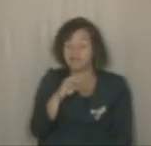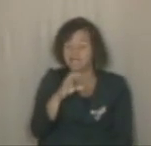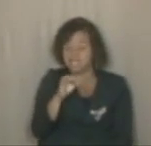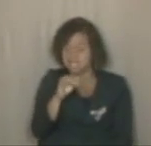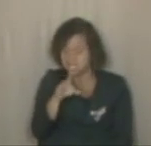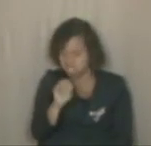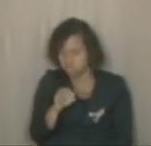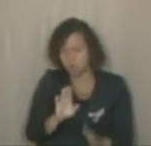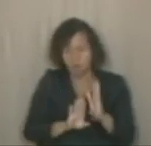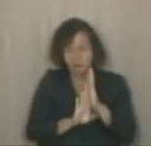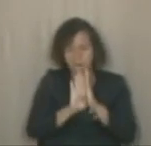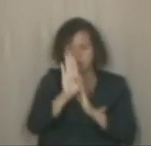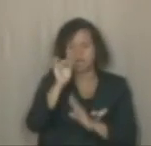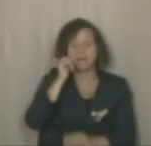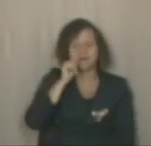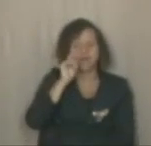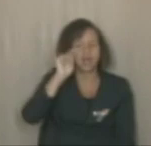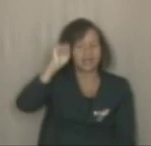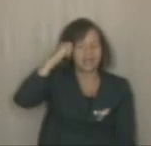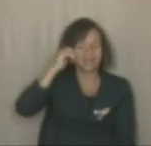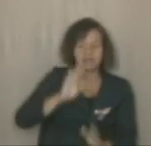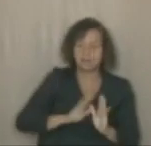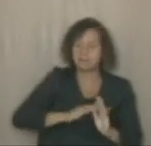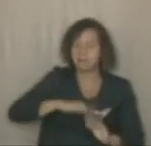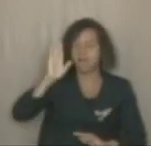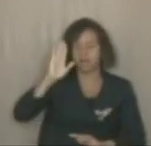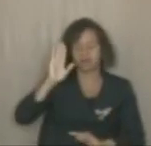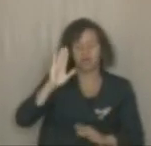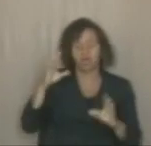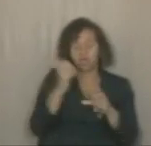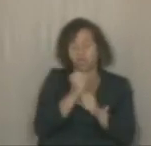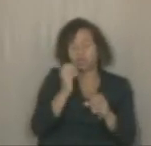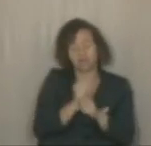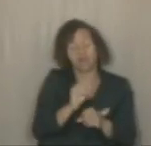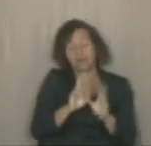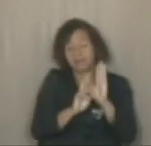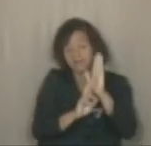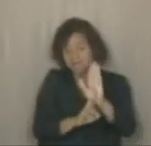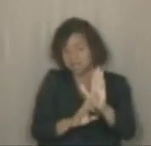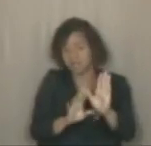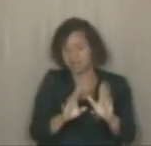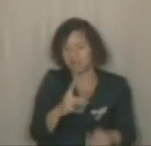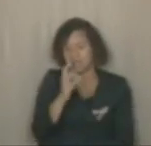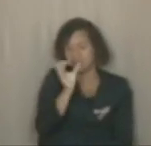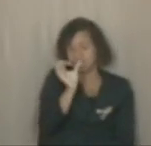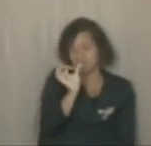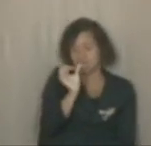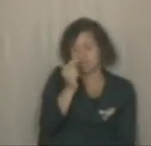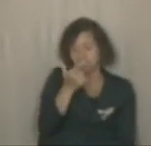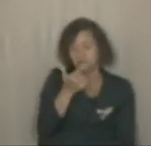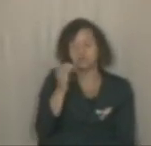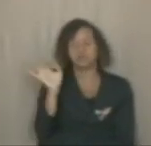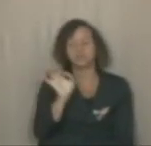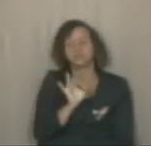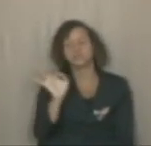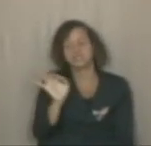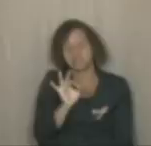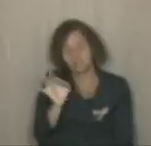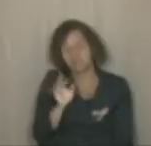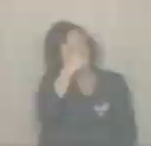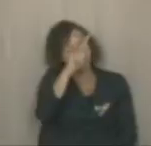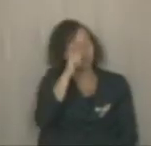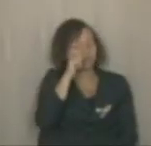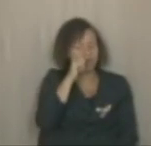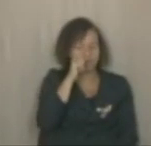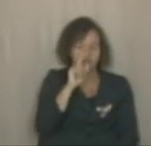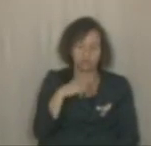aumenta e as mulheres negras são a maioria. Ao total, as mulheres negras representam 62% das vítimas